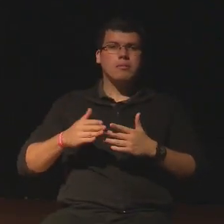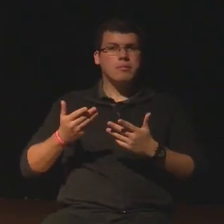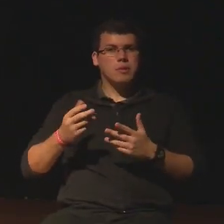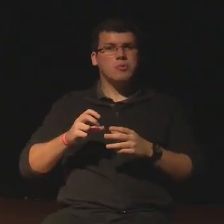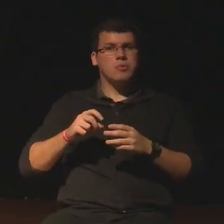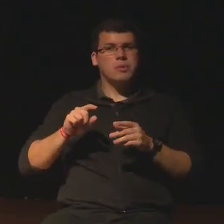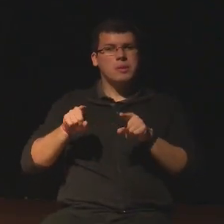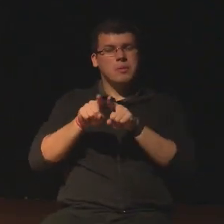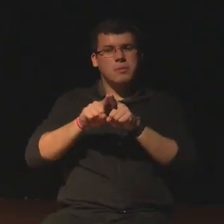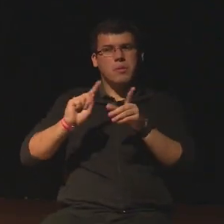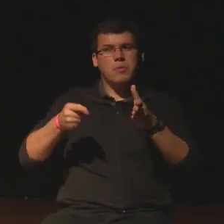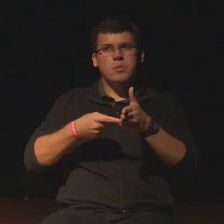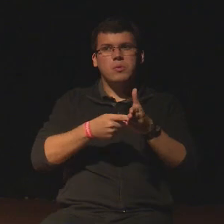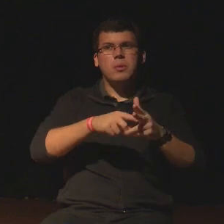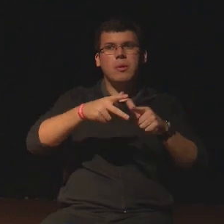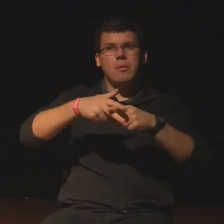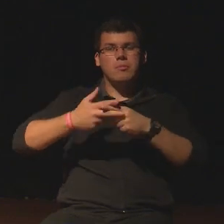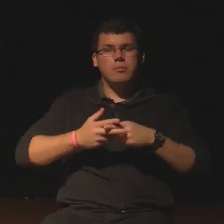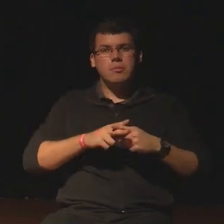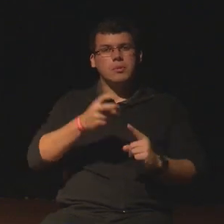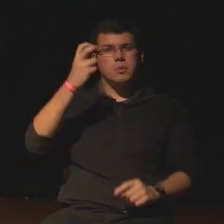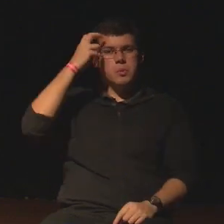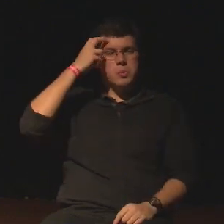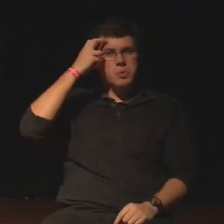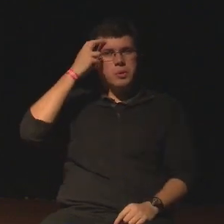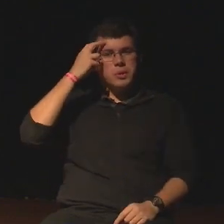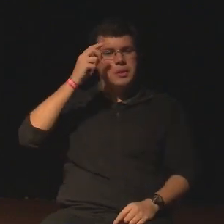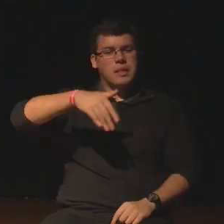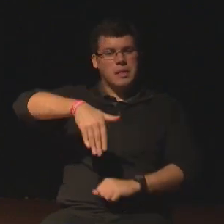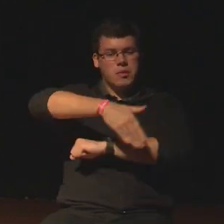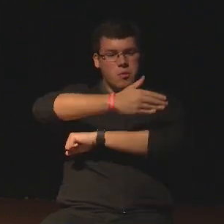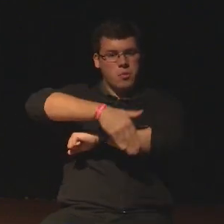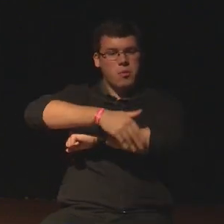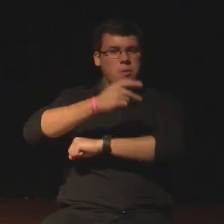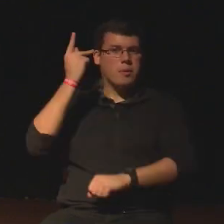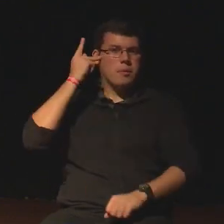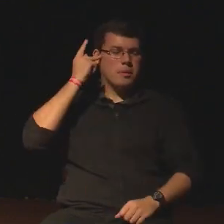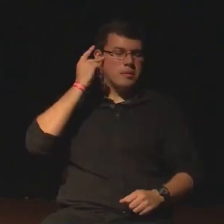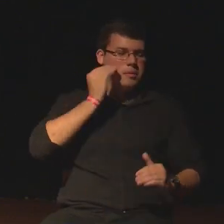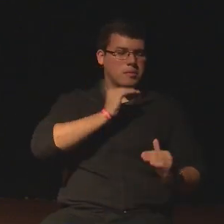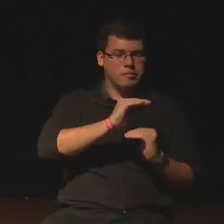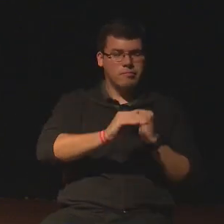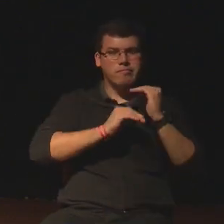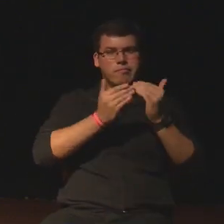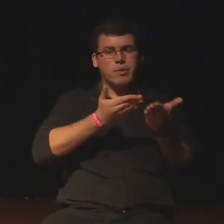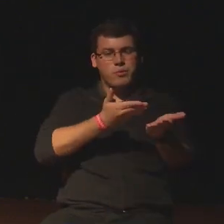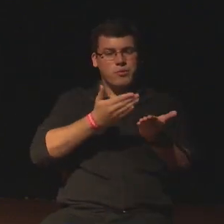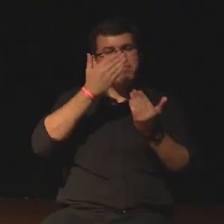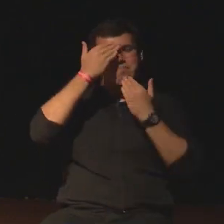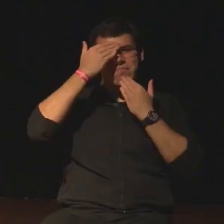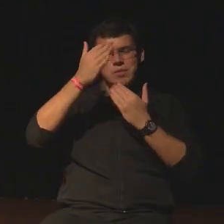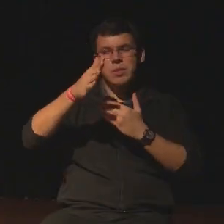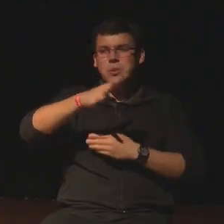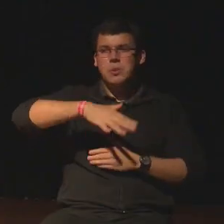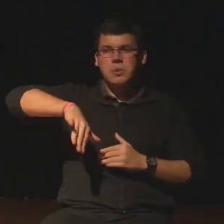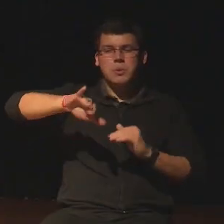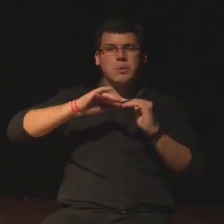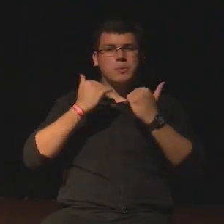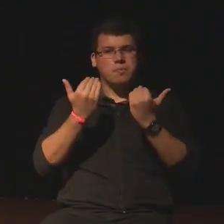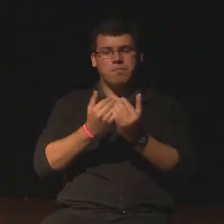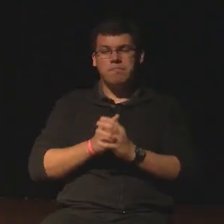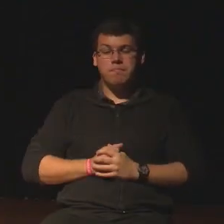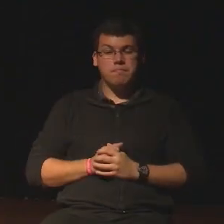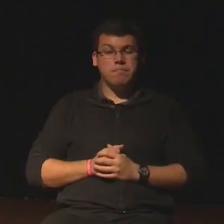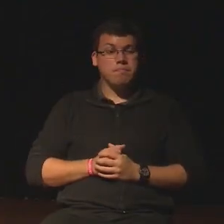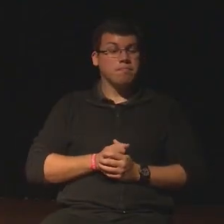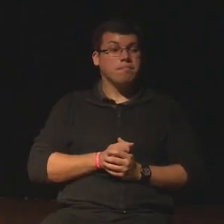cada vez mais a região da Paulista. Então, obrigado mais uma vez pelo convite e que tenham todos aí uma boa audiência. Muito obrigado